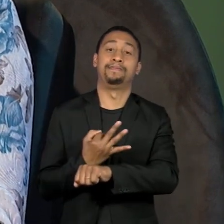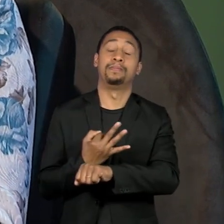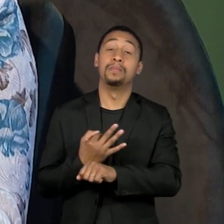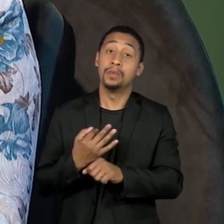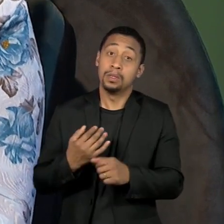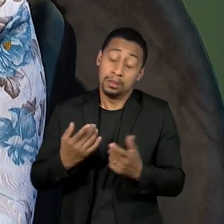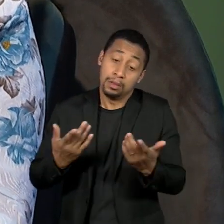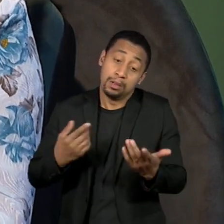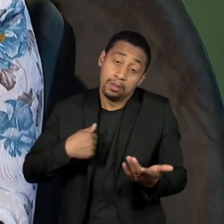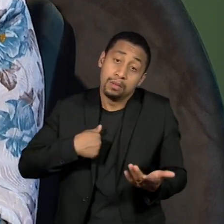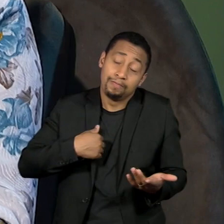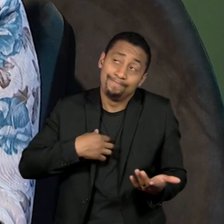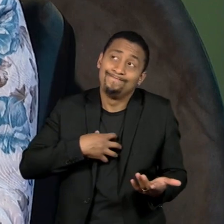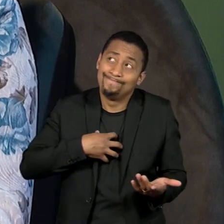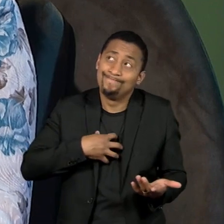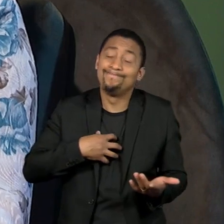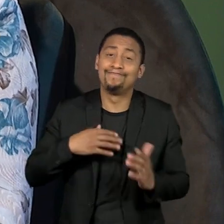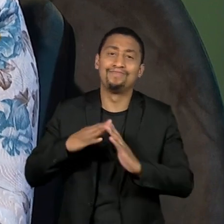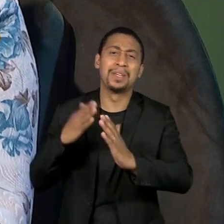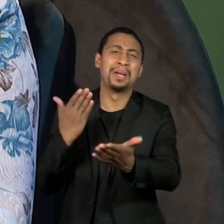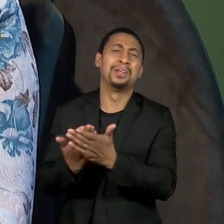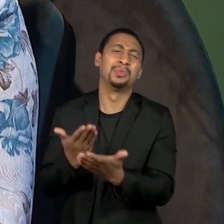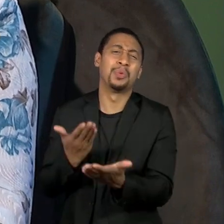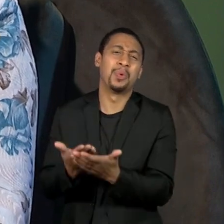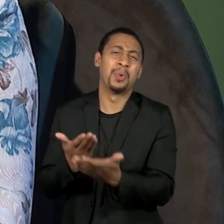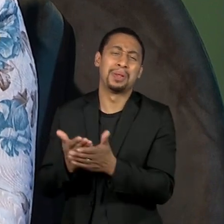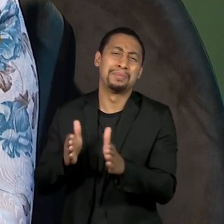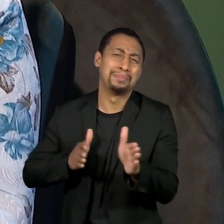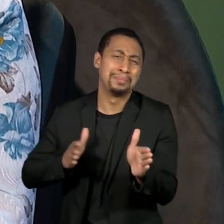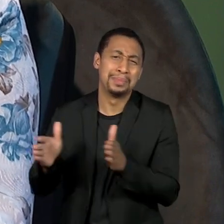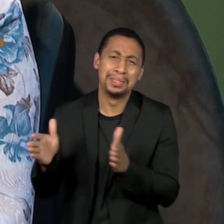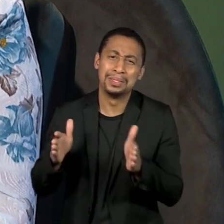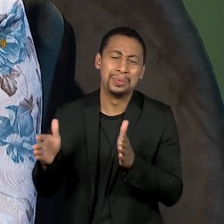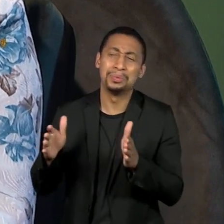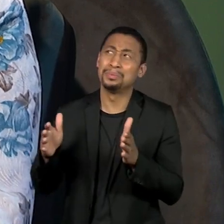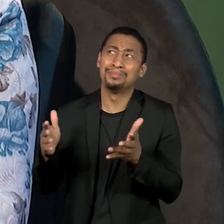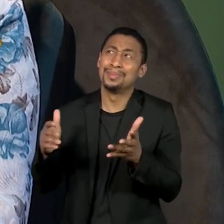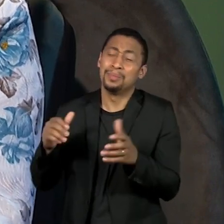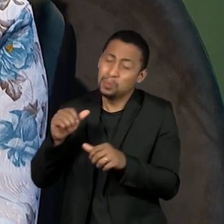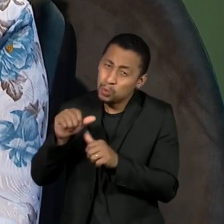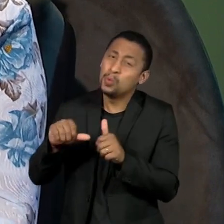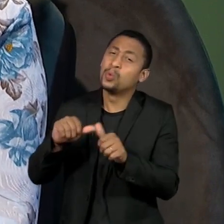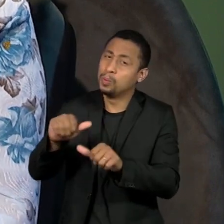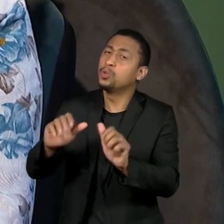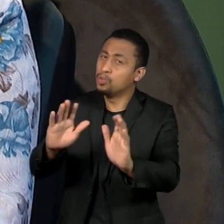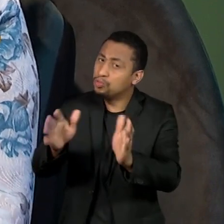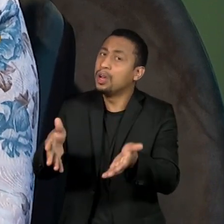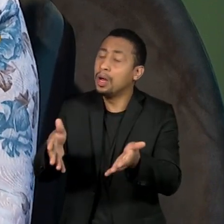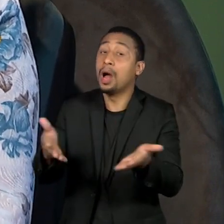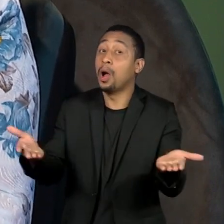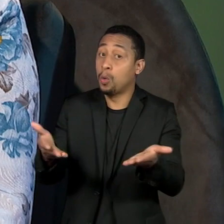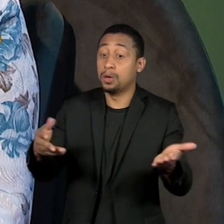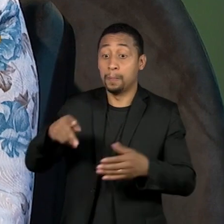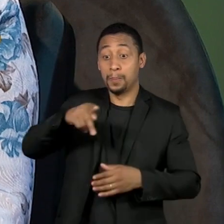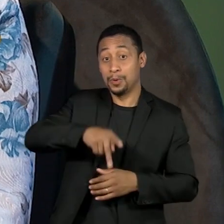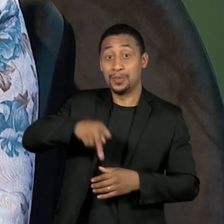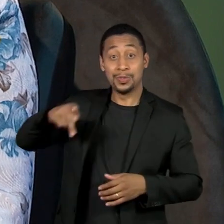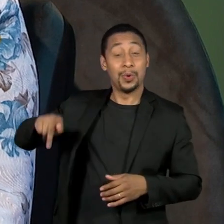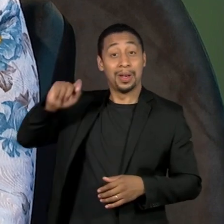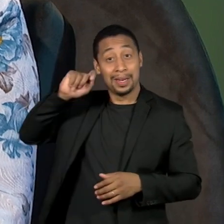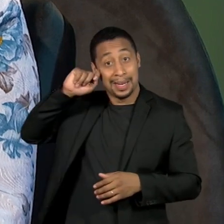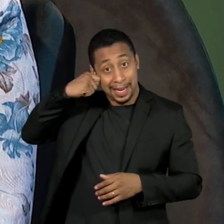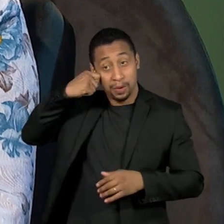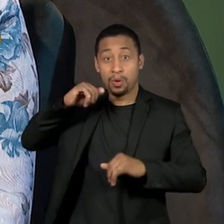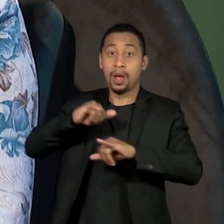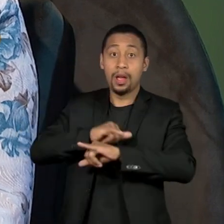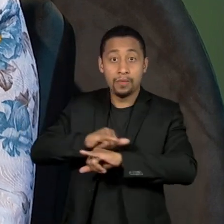essa fase escolar, né? A escola não mudou tanto assim, mas a gente já tem pessoas nossas dando aula e dizendo que a gente tem que ler